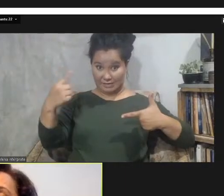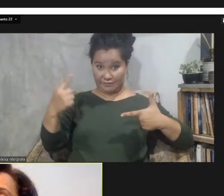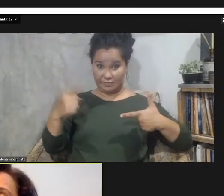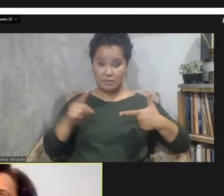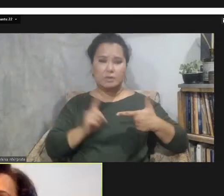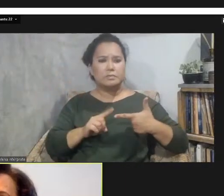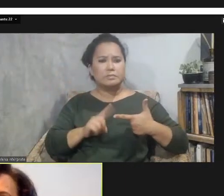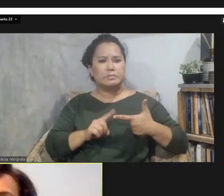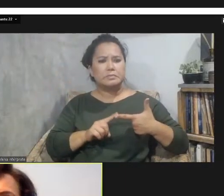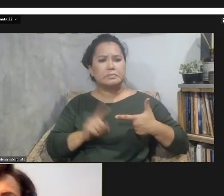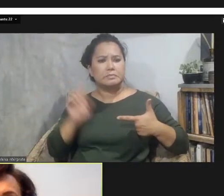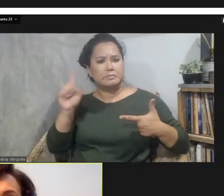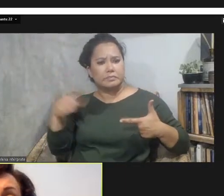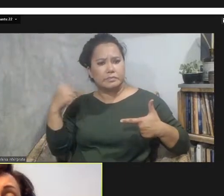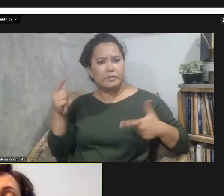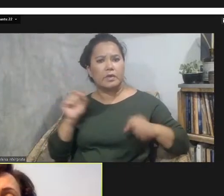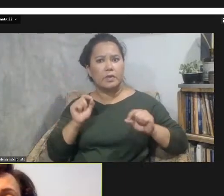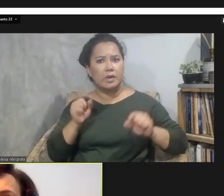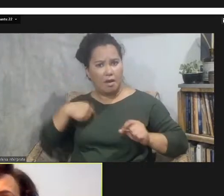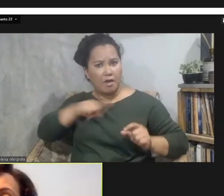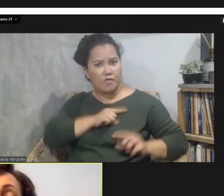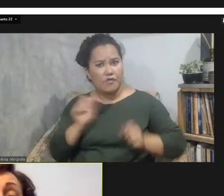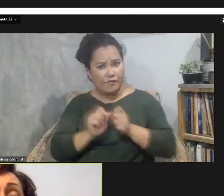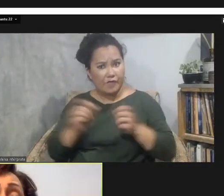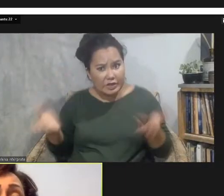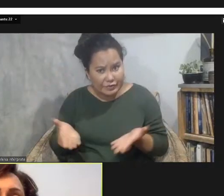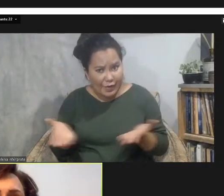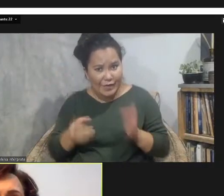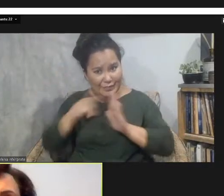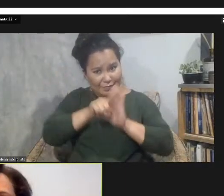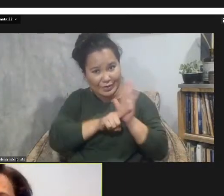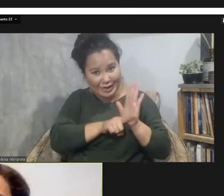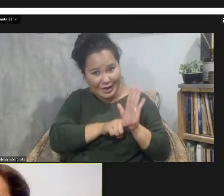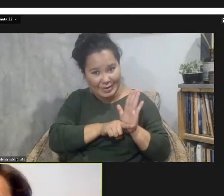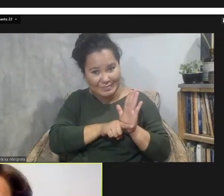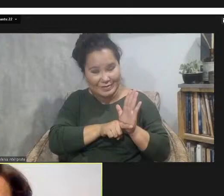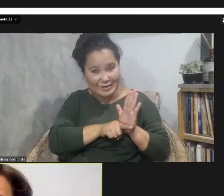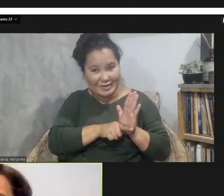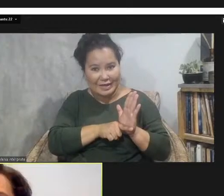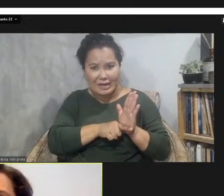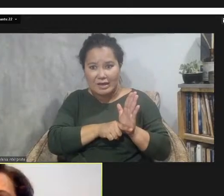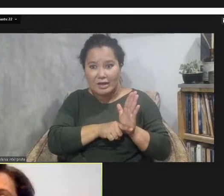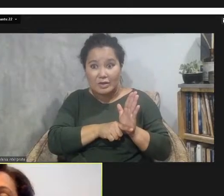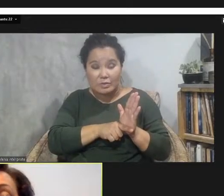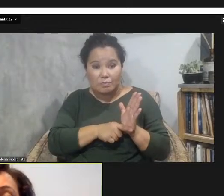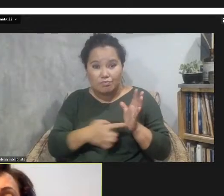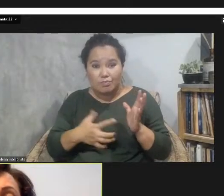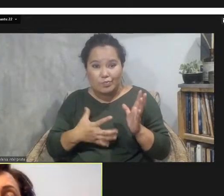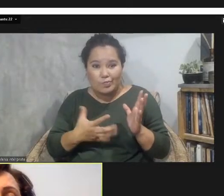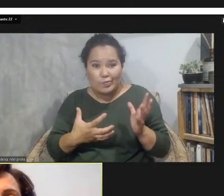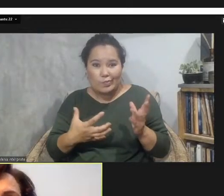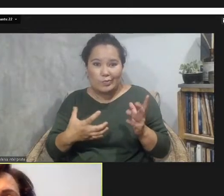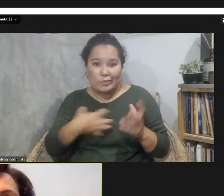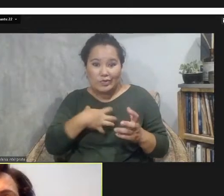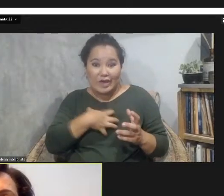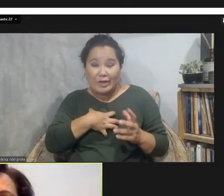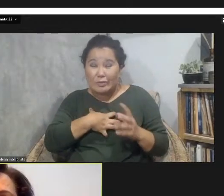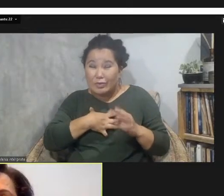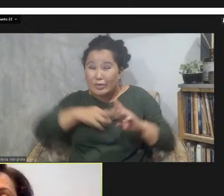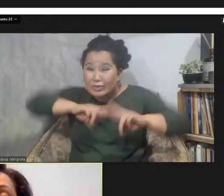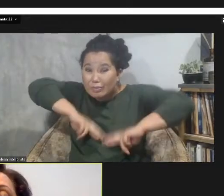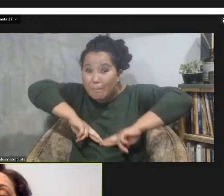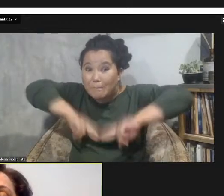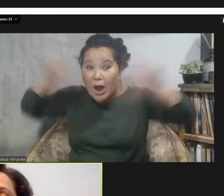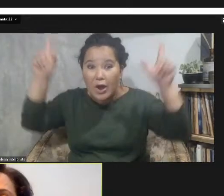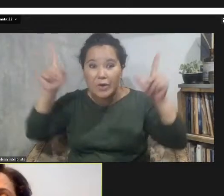formato radicalmente diferente do que estávamos começando a nos acostumar. Realizar a Semune totalmente